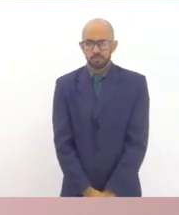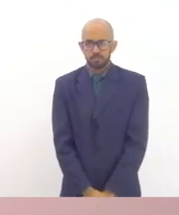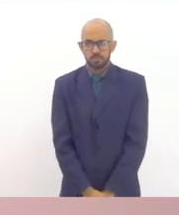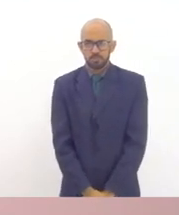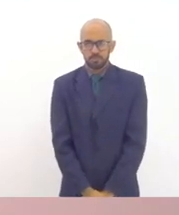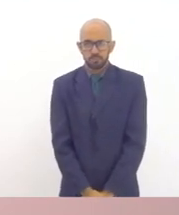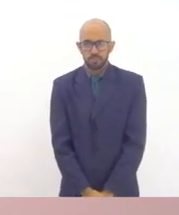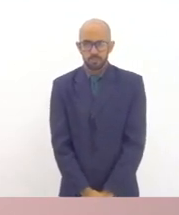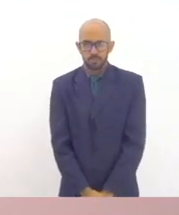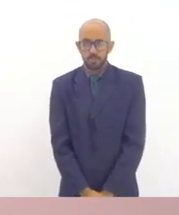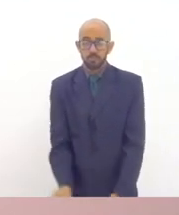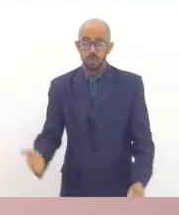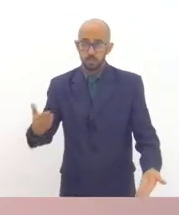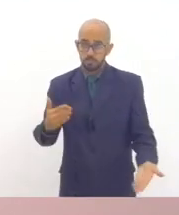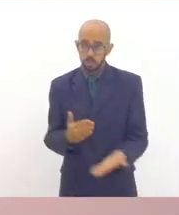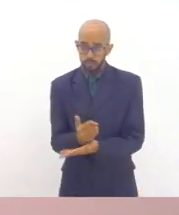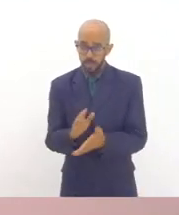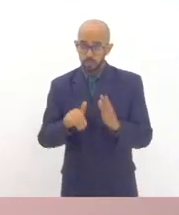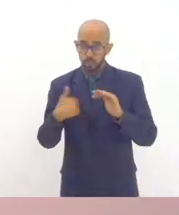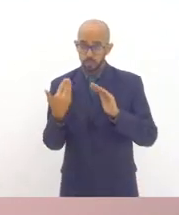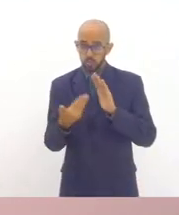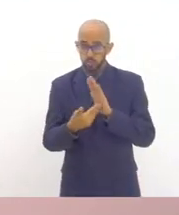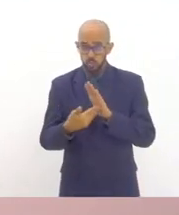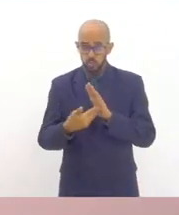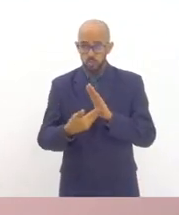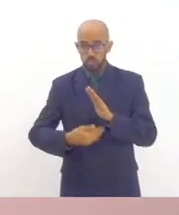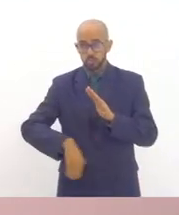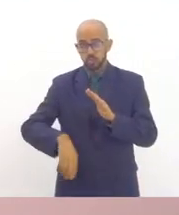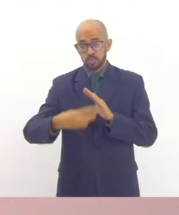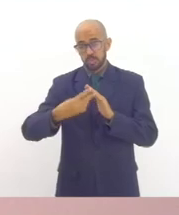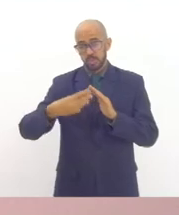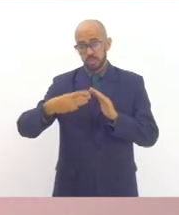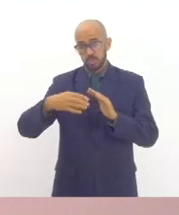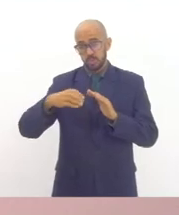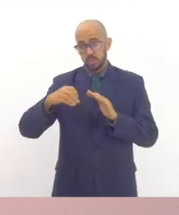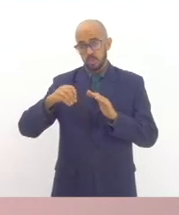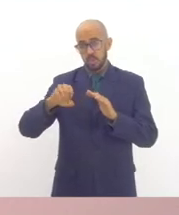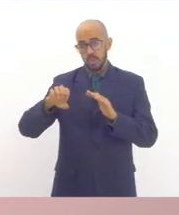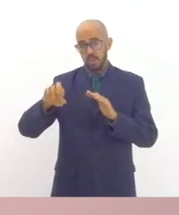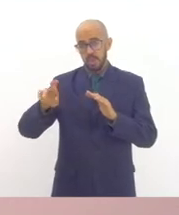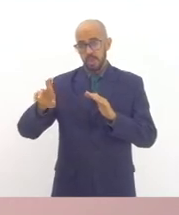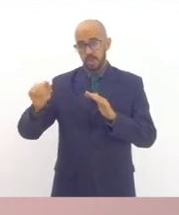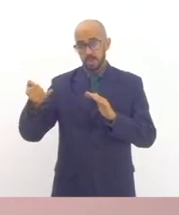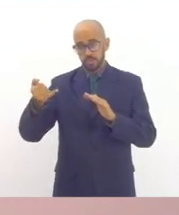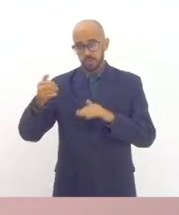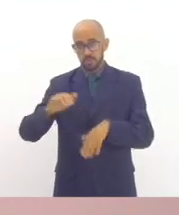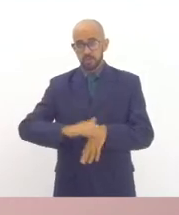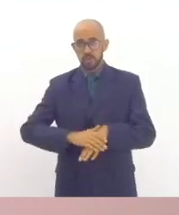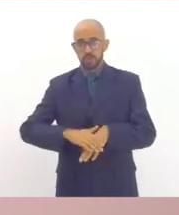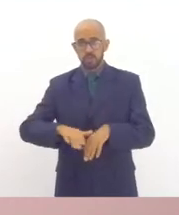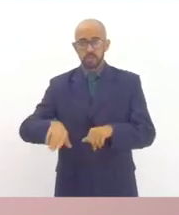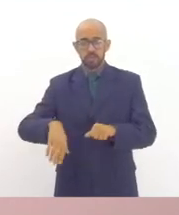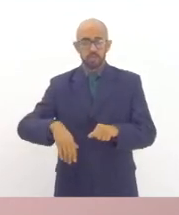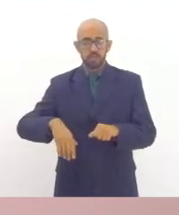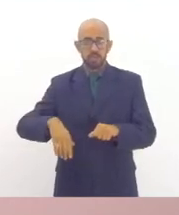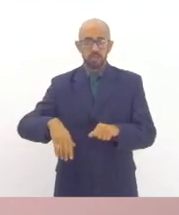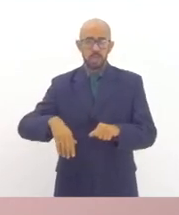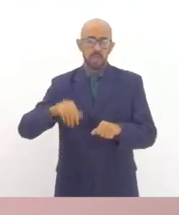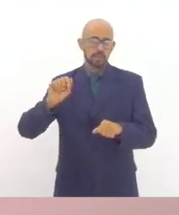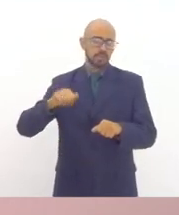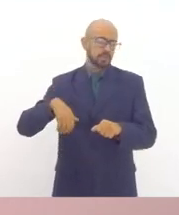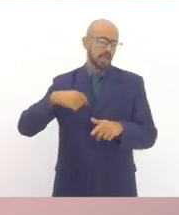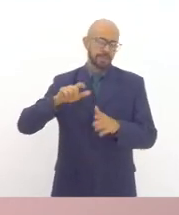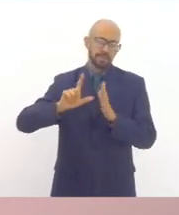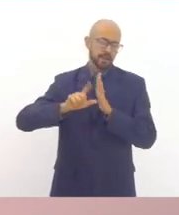Que foi aprovada por unanimidade no terceiro COED, que visava o Plano Estadual de Educação, que já está atrasada a aprovação dele